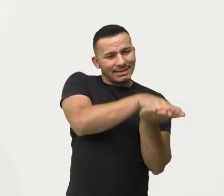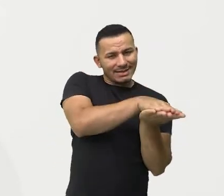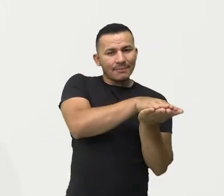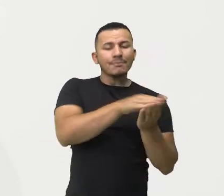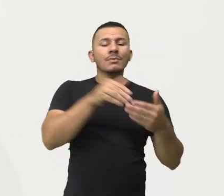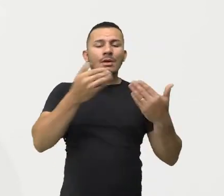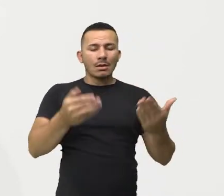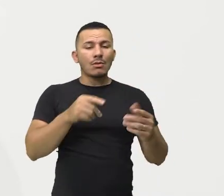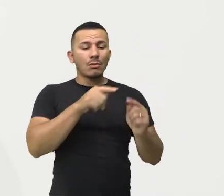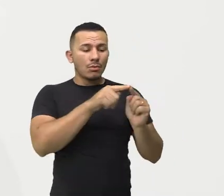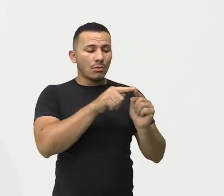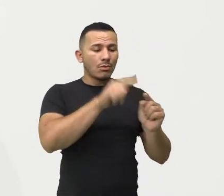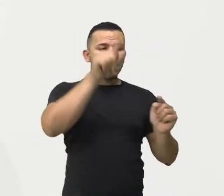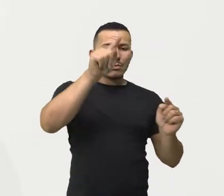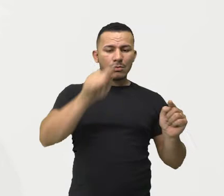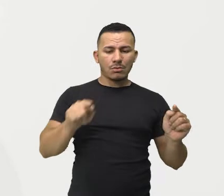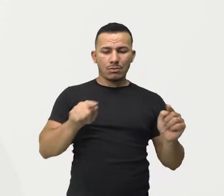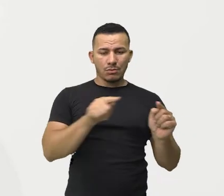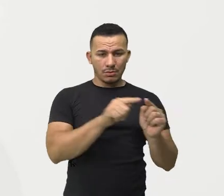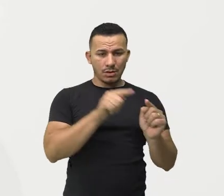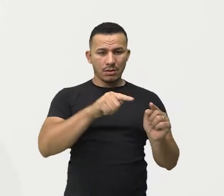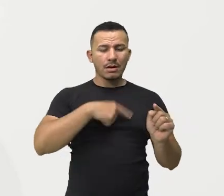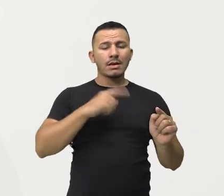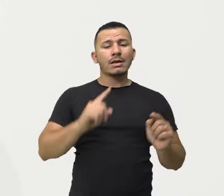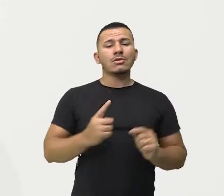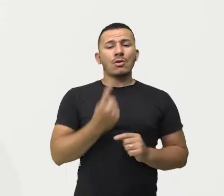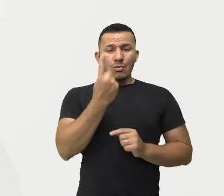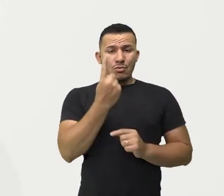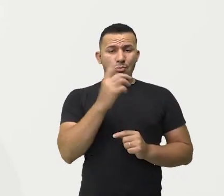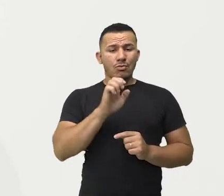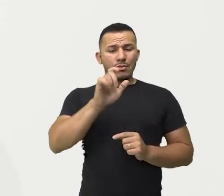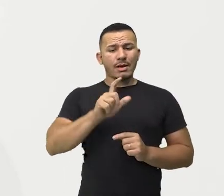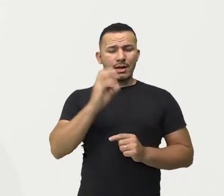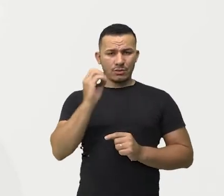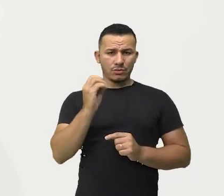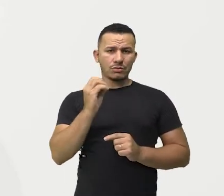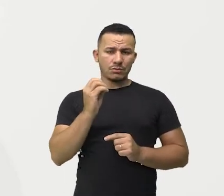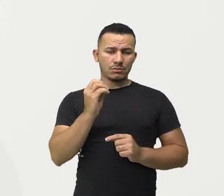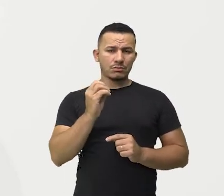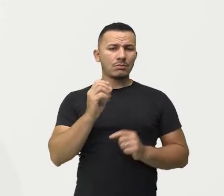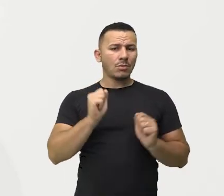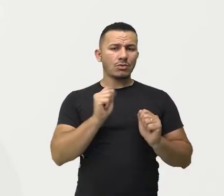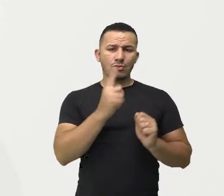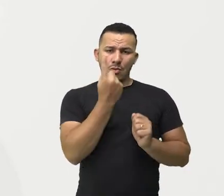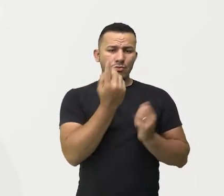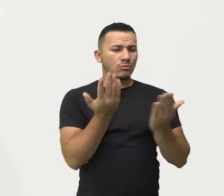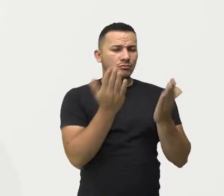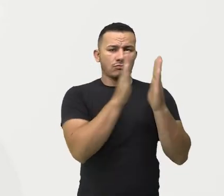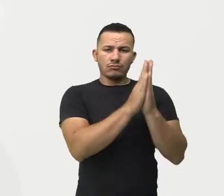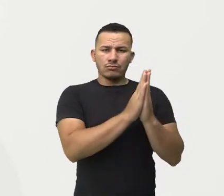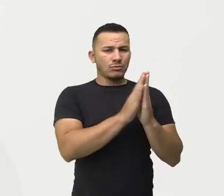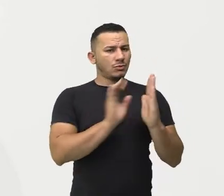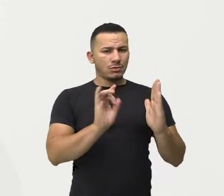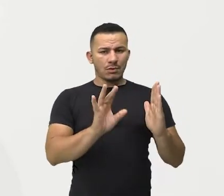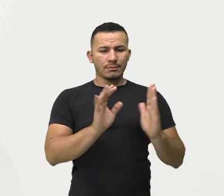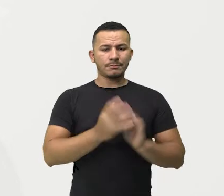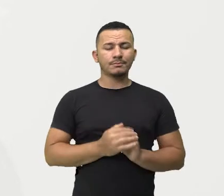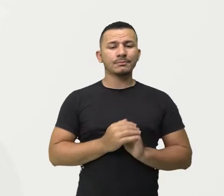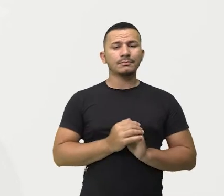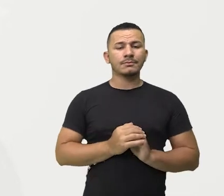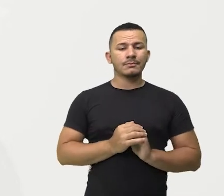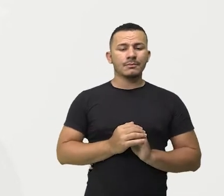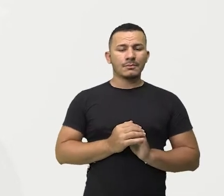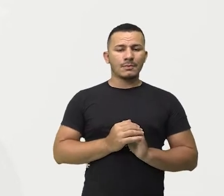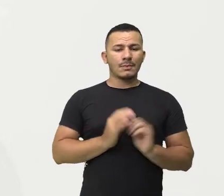o triângulo, ele tem apenas um eixo de simetria, certo? O triângulo, beleza? Agora, aqui